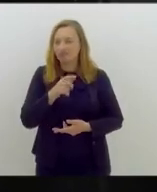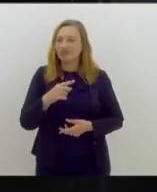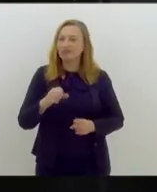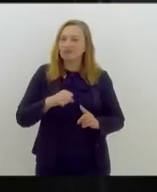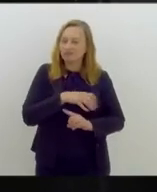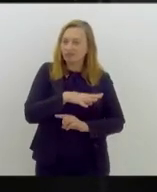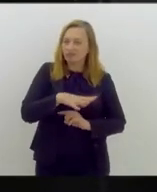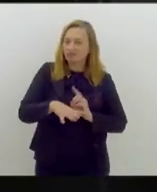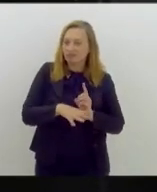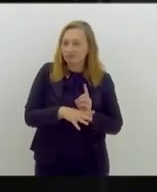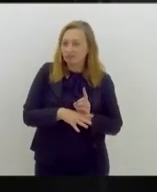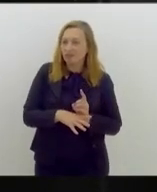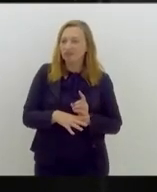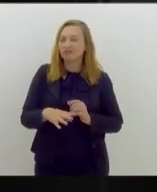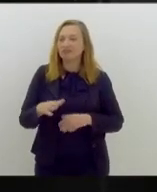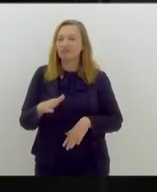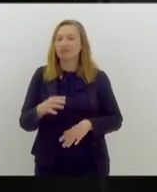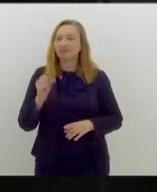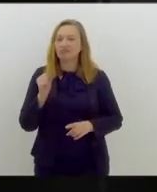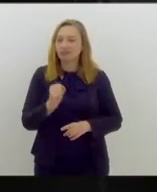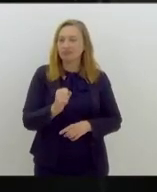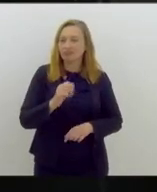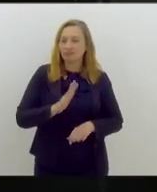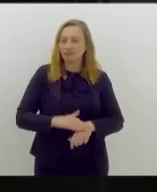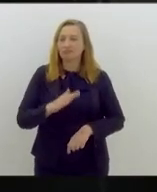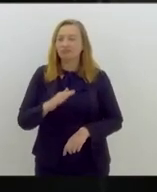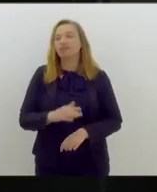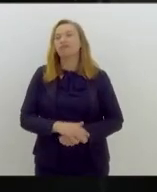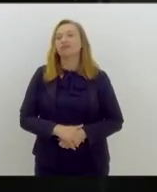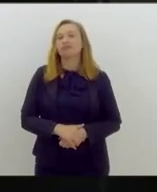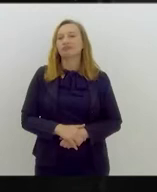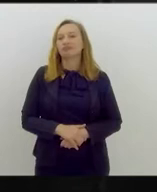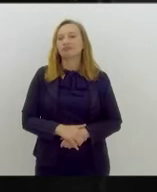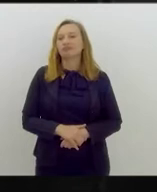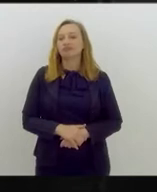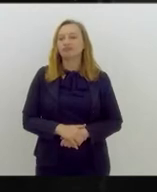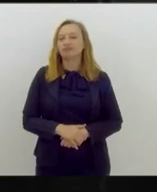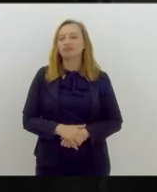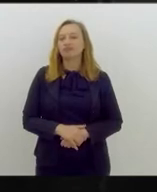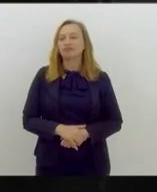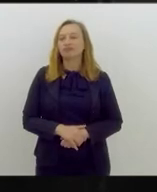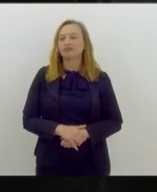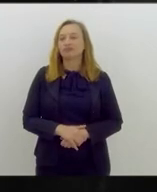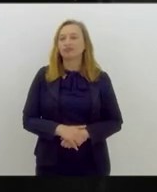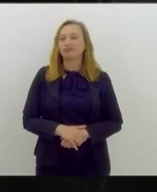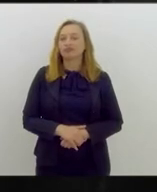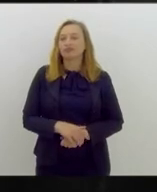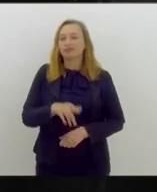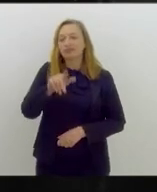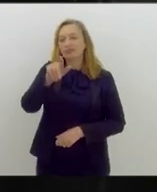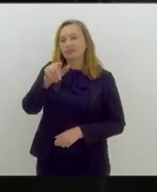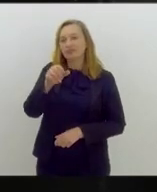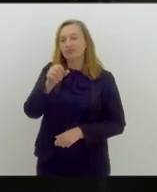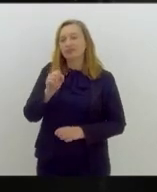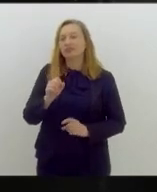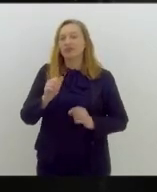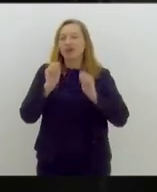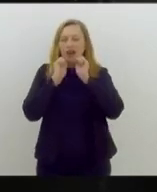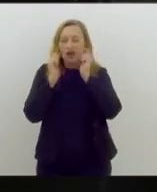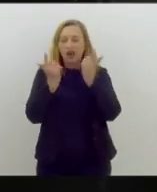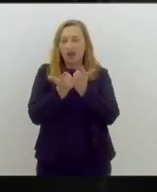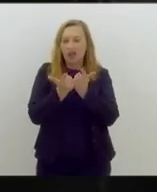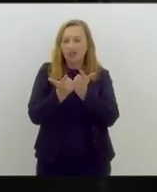sociedade é o que ainda mais mata a nossa a nossa Palácio Tiradentes desde o dia primeiro de outubro